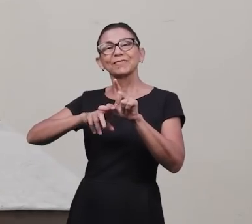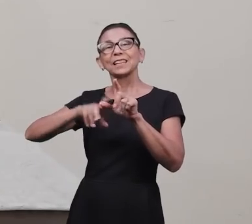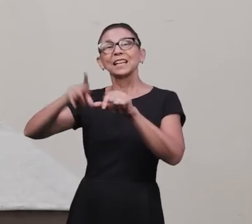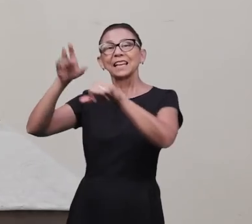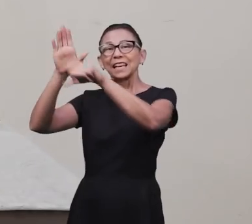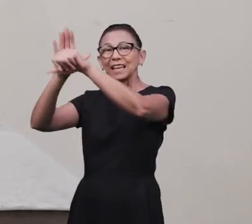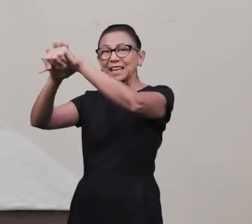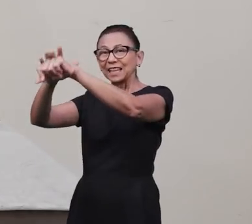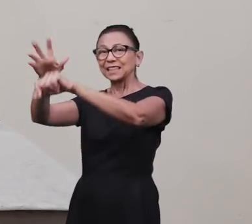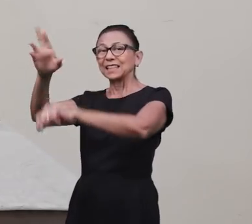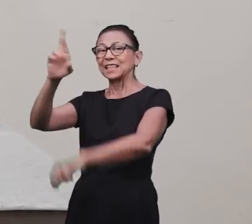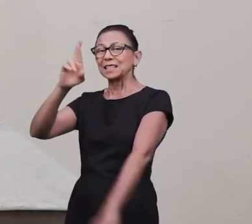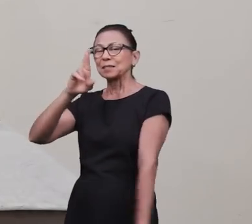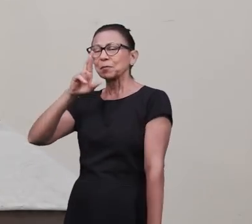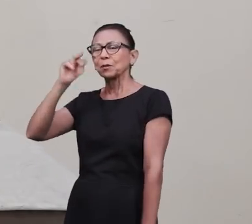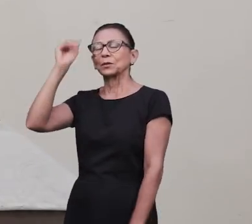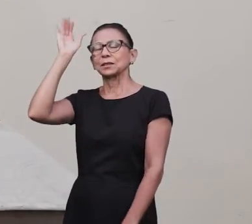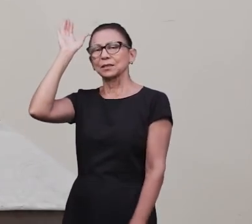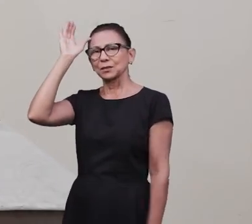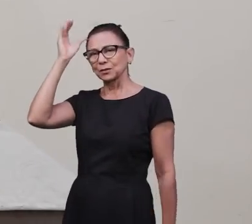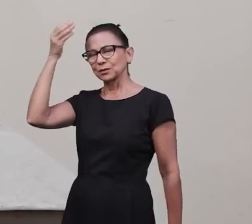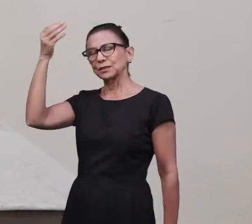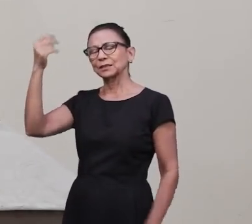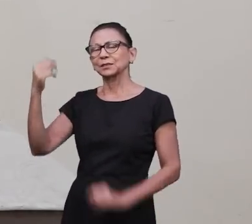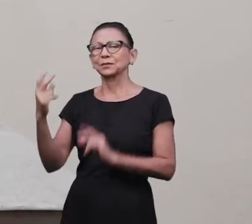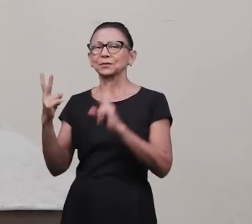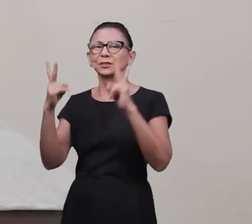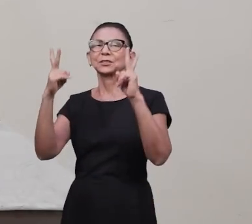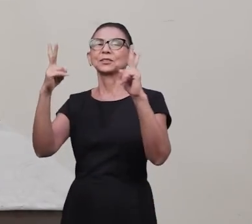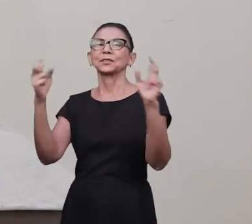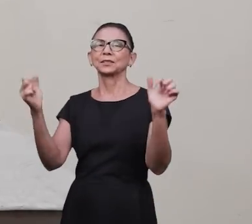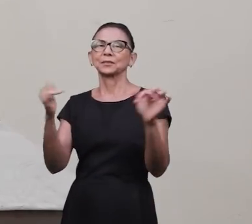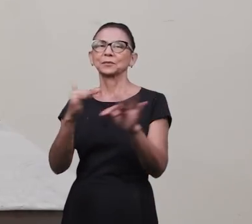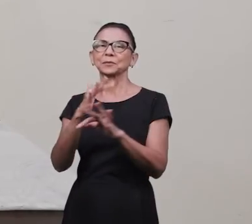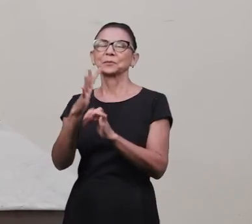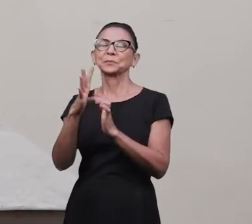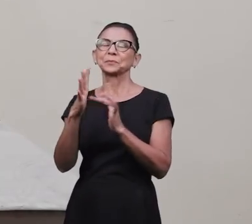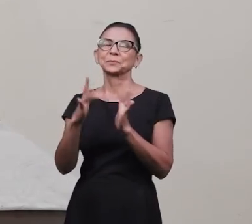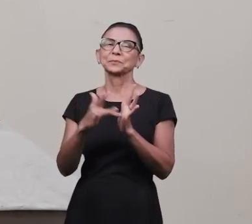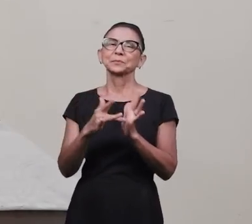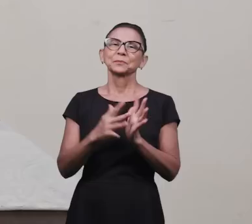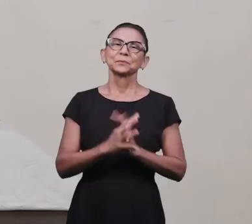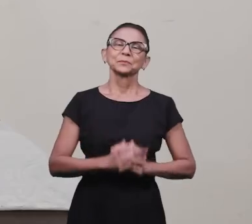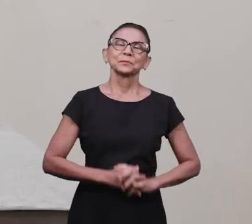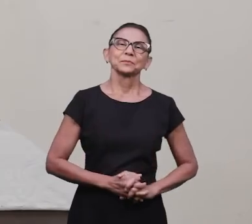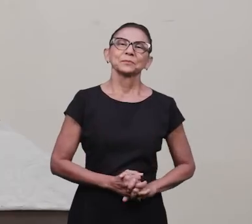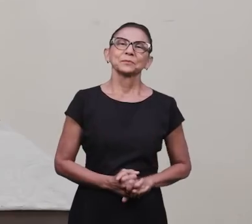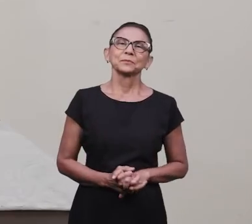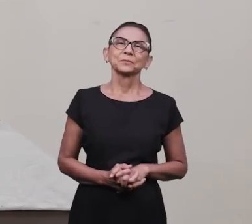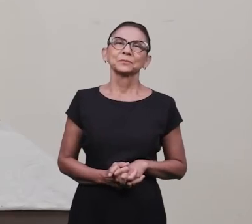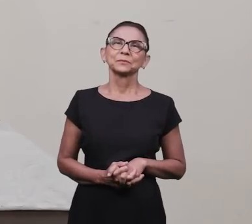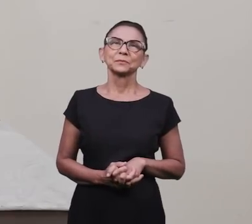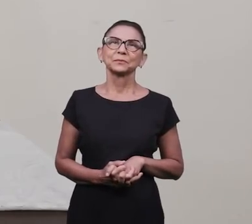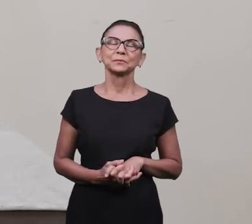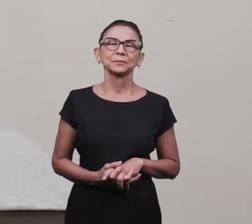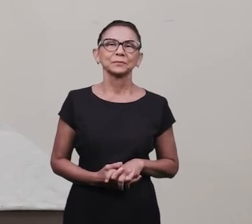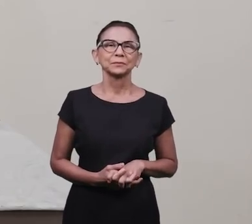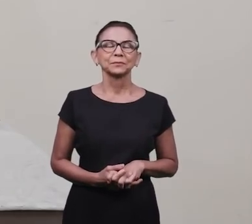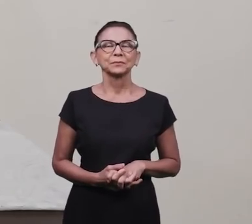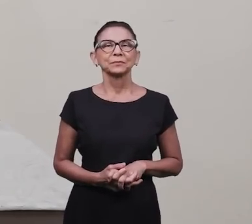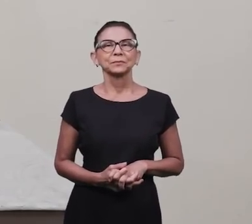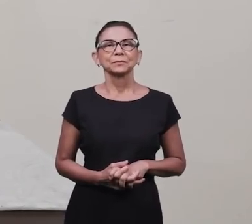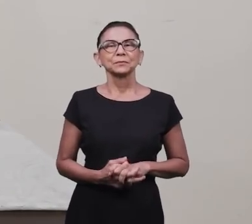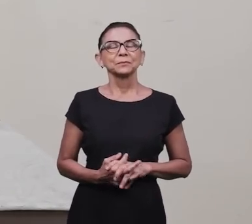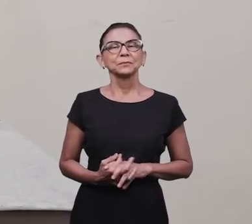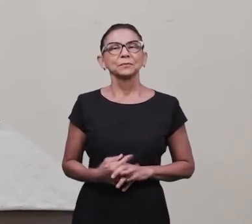virá a resposta, a solução, dEle virá a vitória. Louvado seja o nome do Senhor. Isto para nós é um